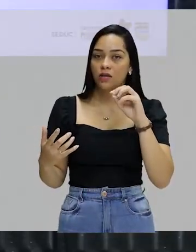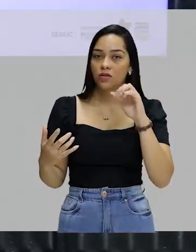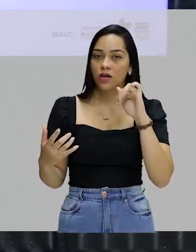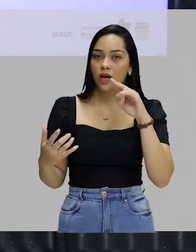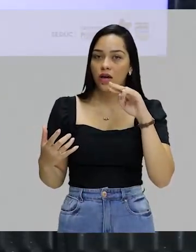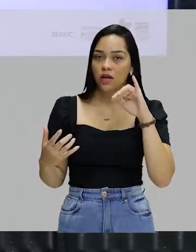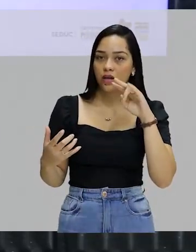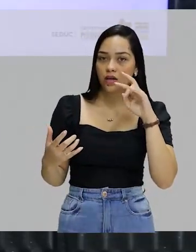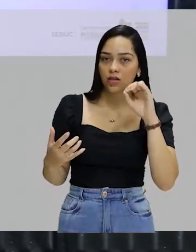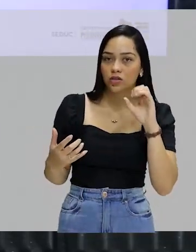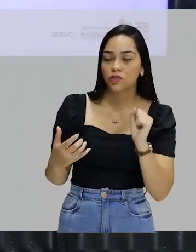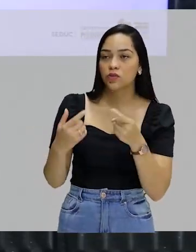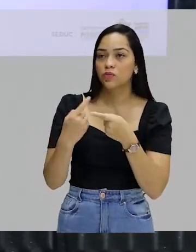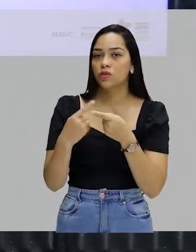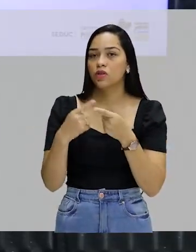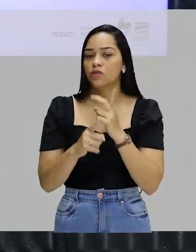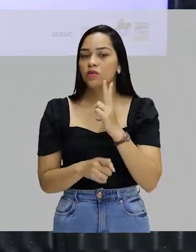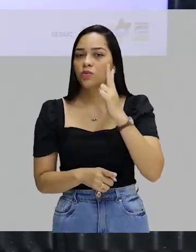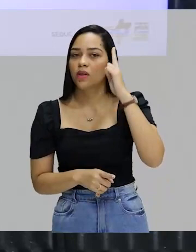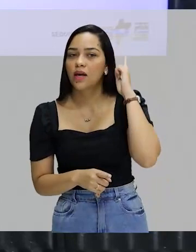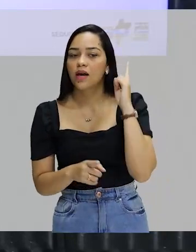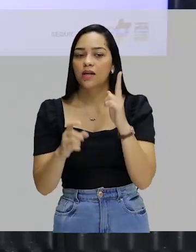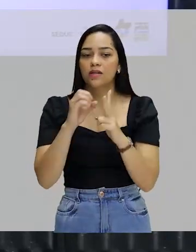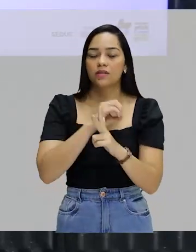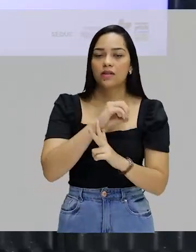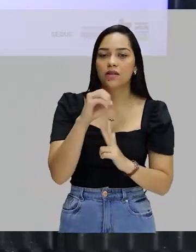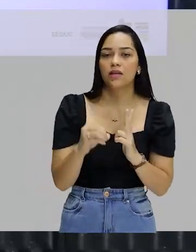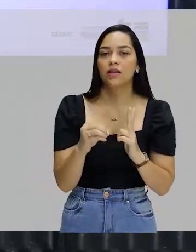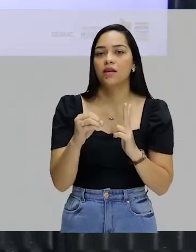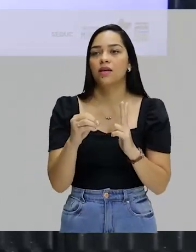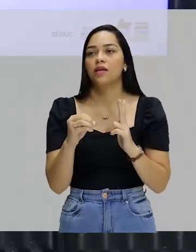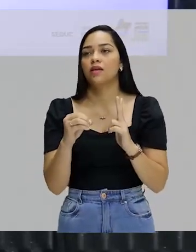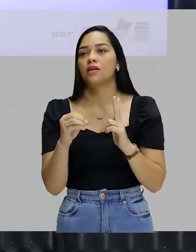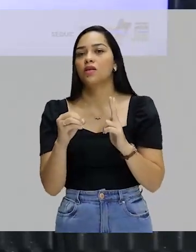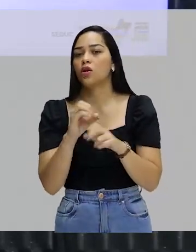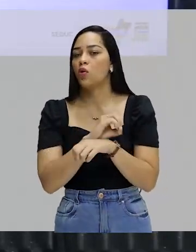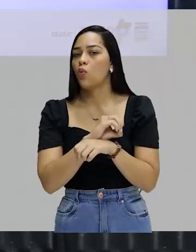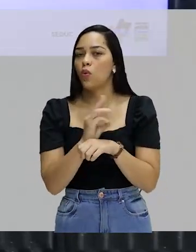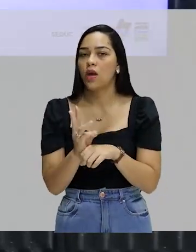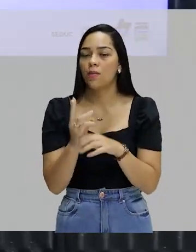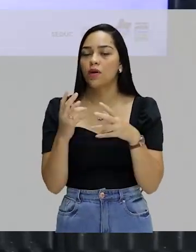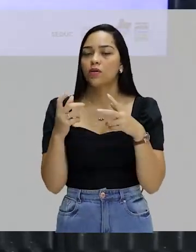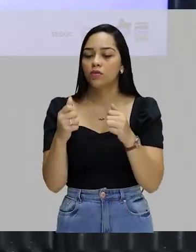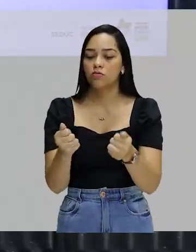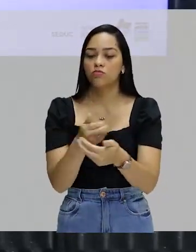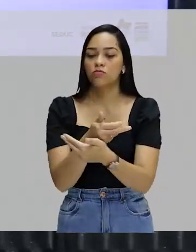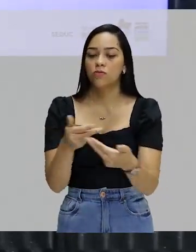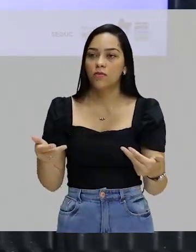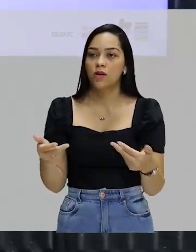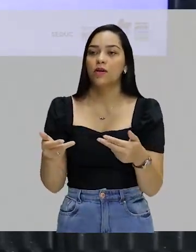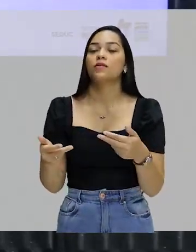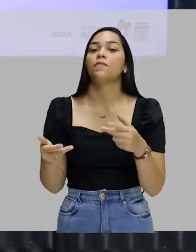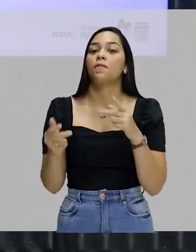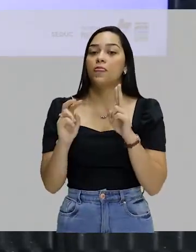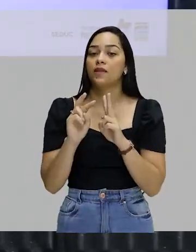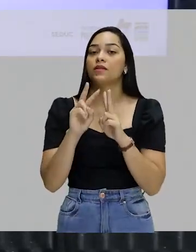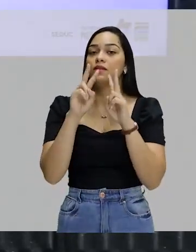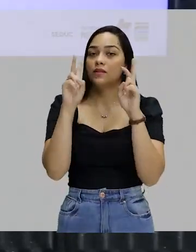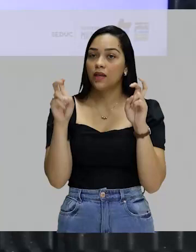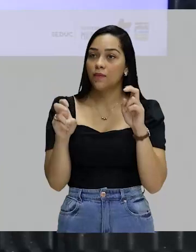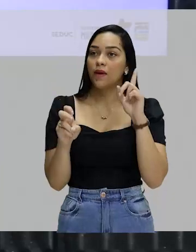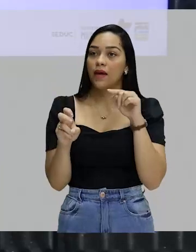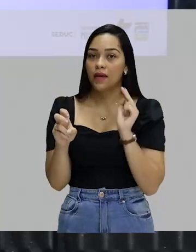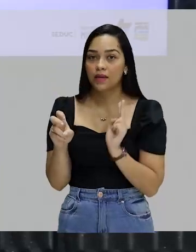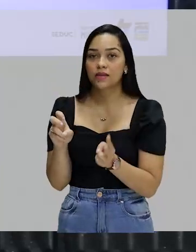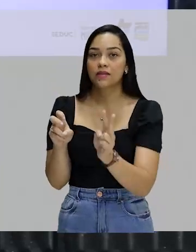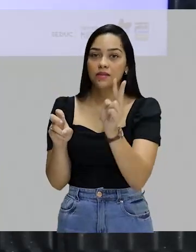porque nos vestibulares, no Enem, no vestibular da UEMA, em várias situações, né, essa temática é